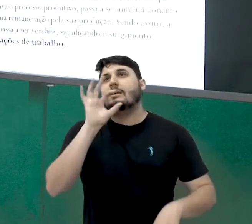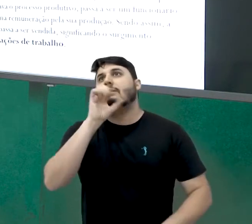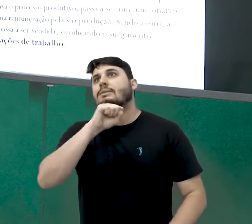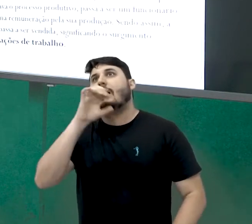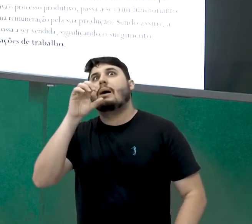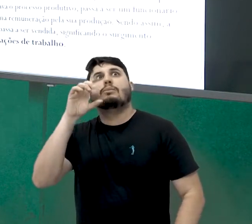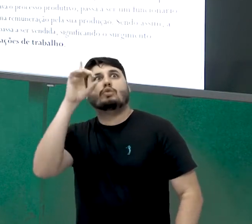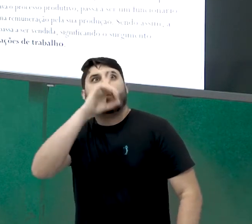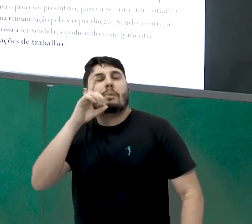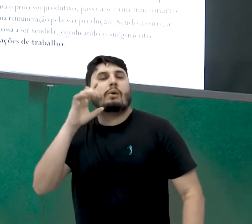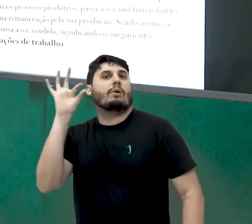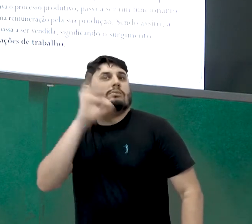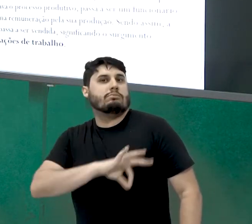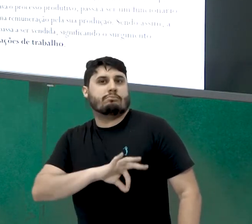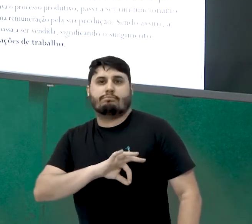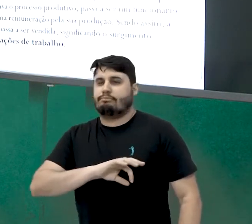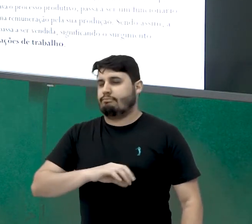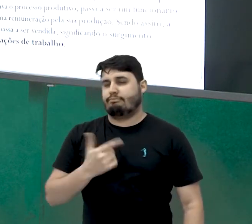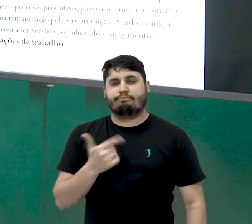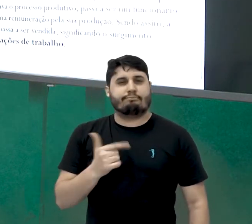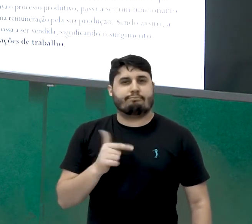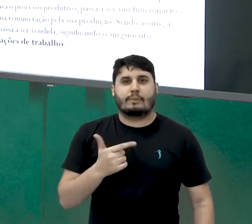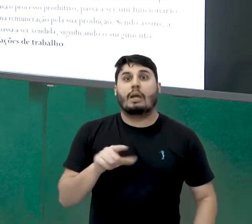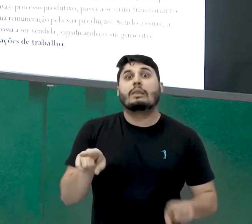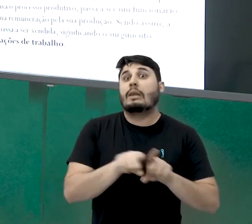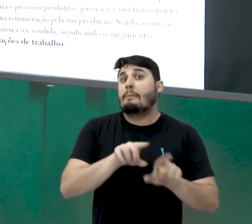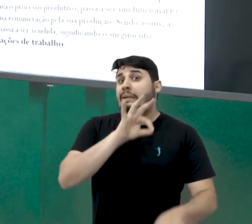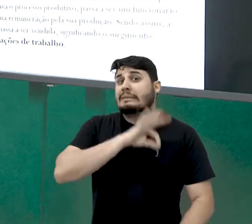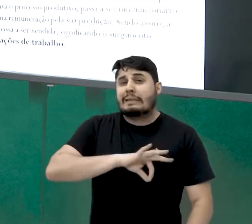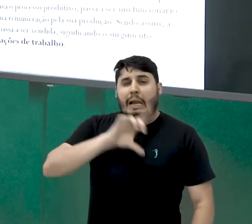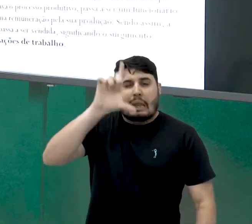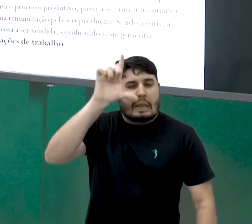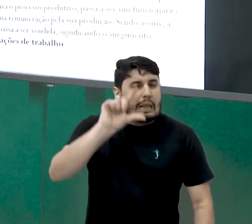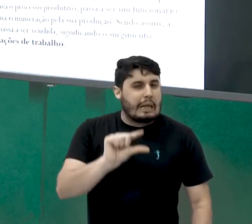muito baixos, extremamente baixos. As condições de